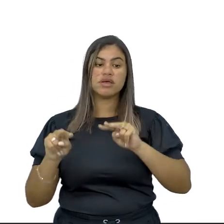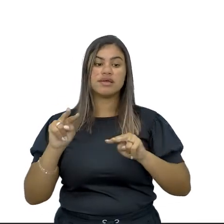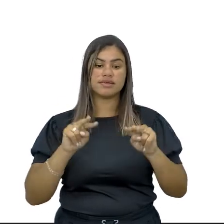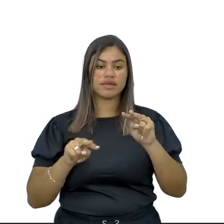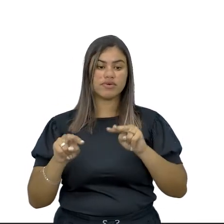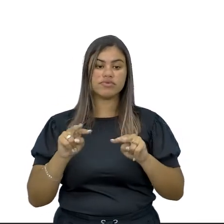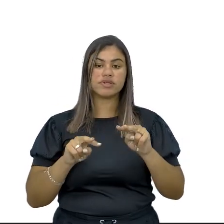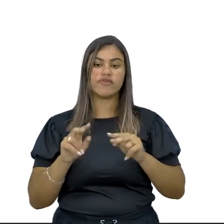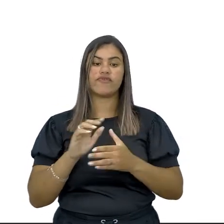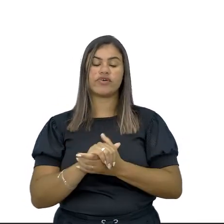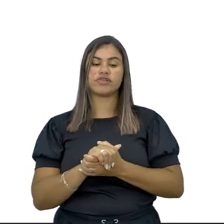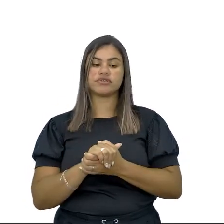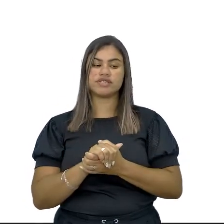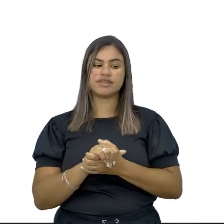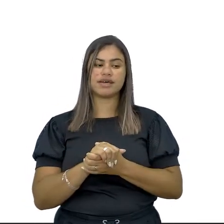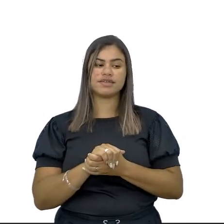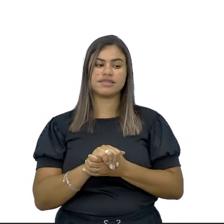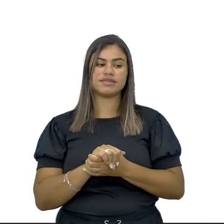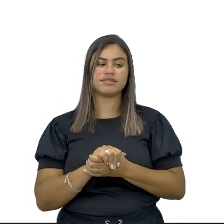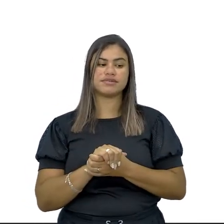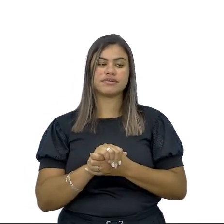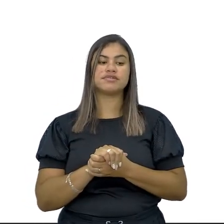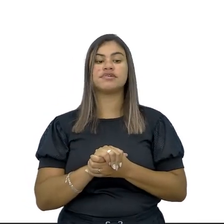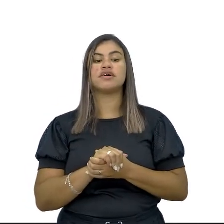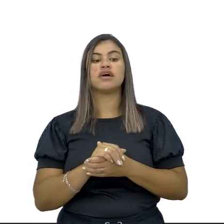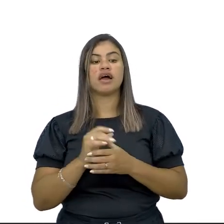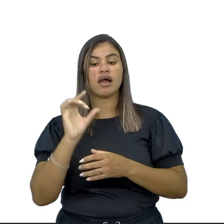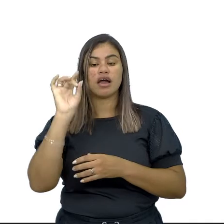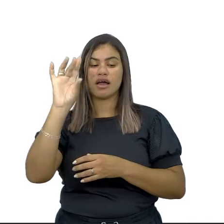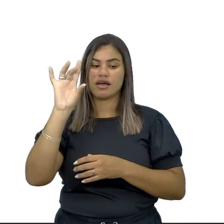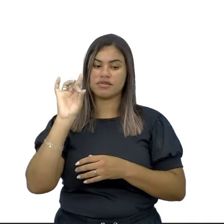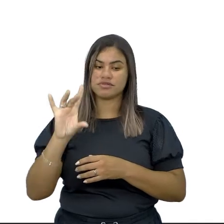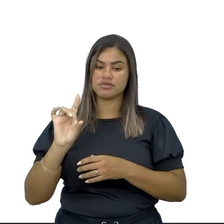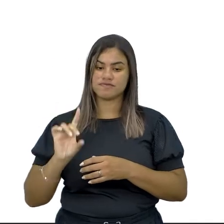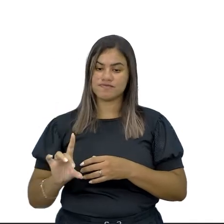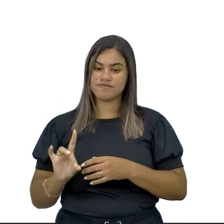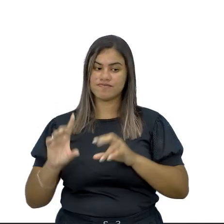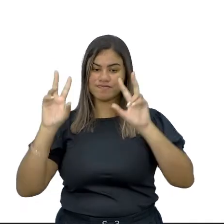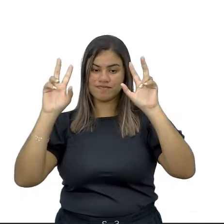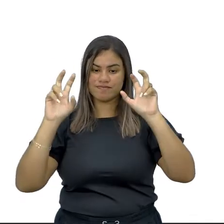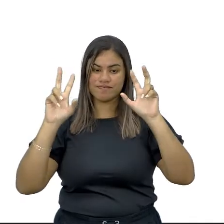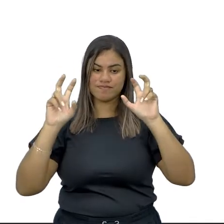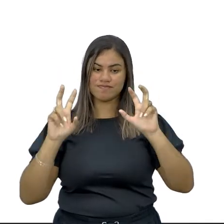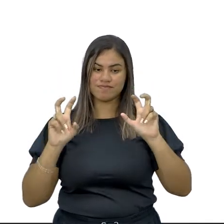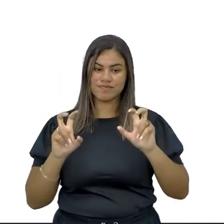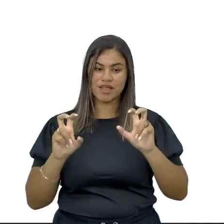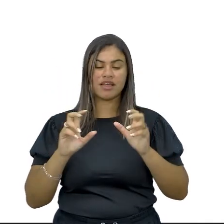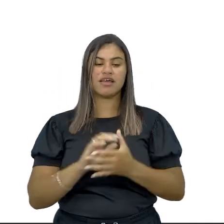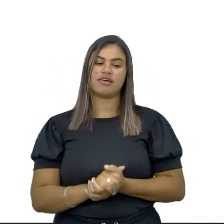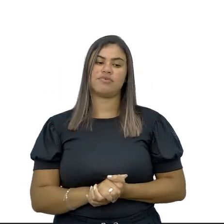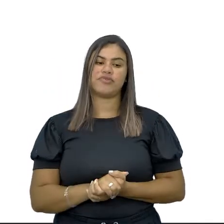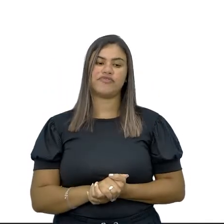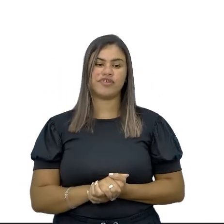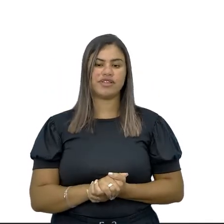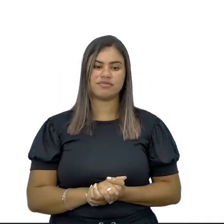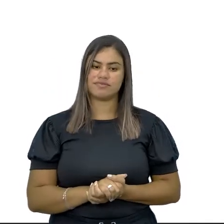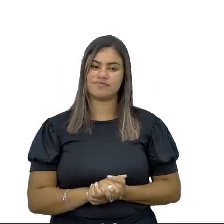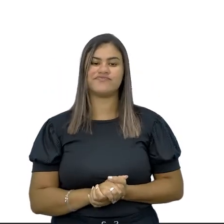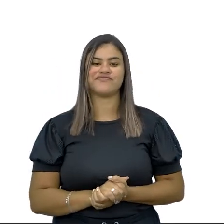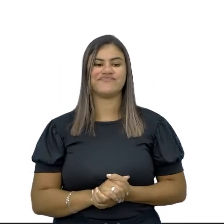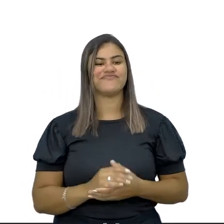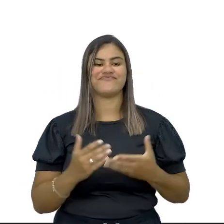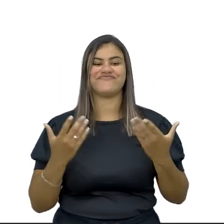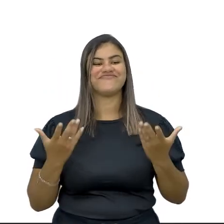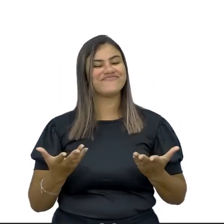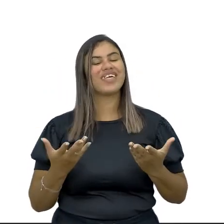onde destacamos uma habilidade de cada uma das unidades temáticas. Então, nós temos habilidades relacionadas à matéria e energia,